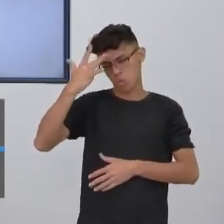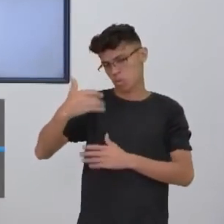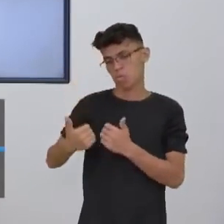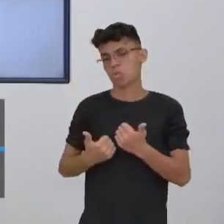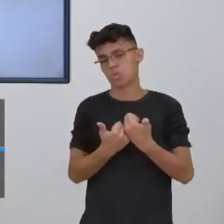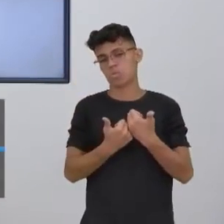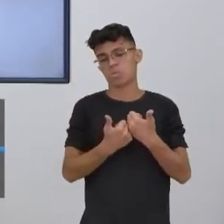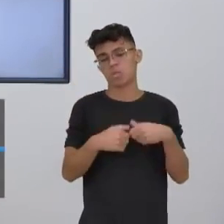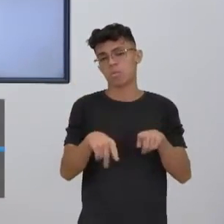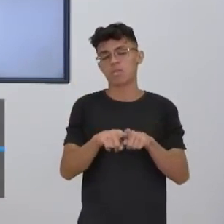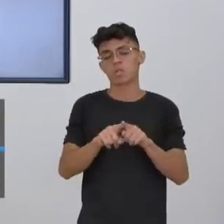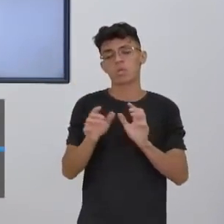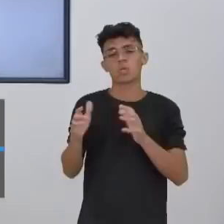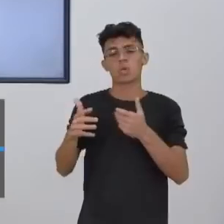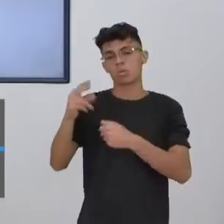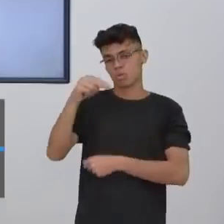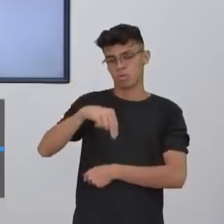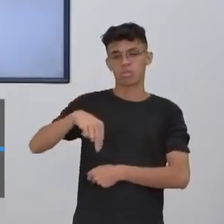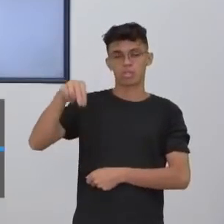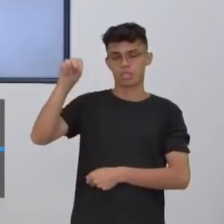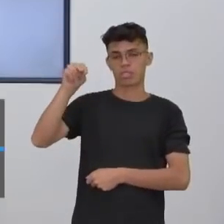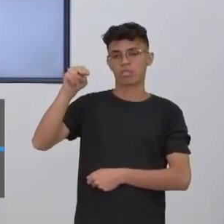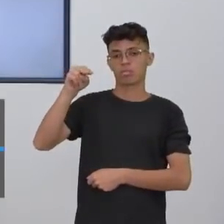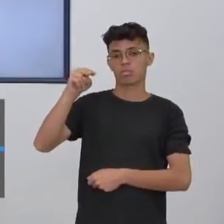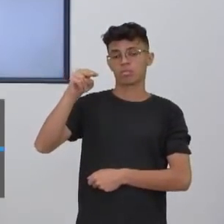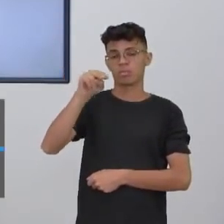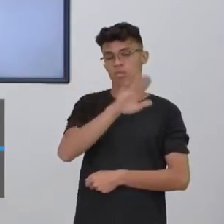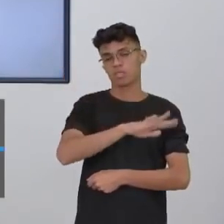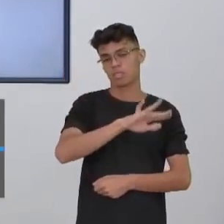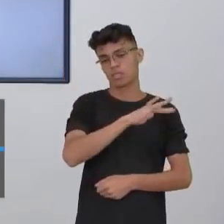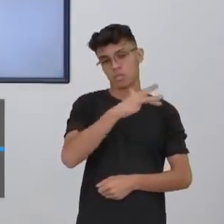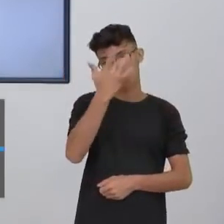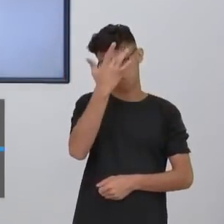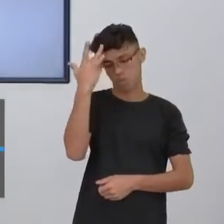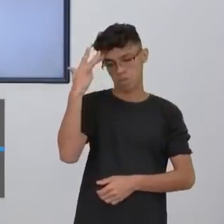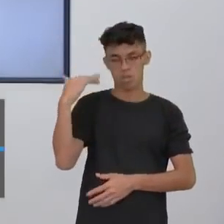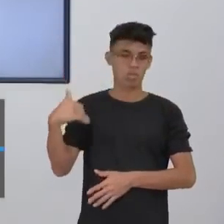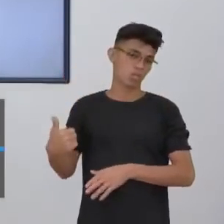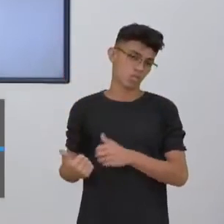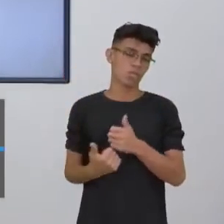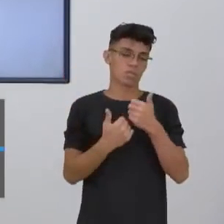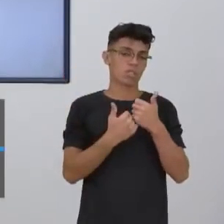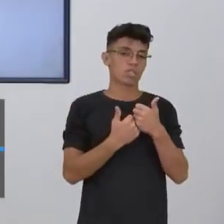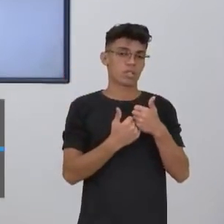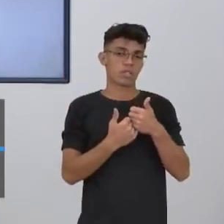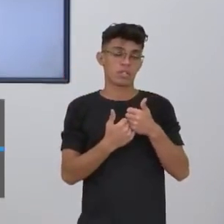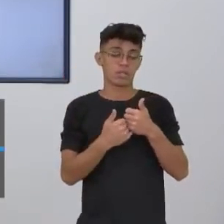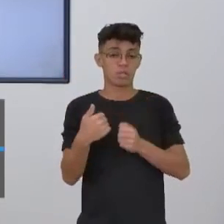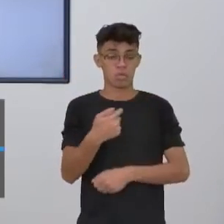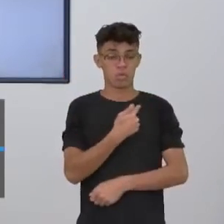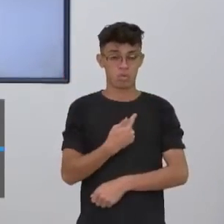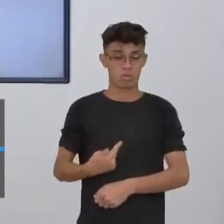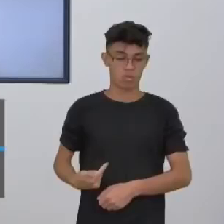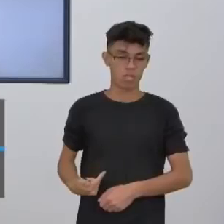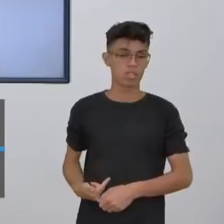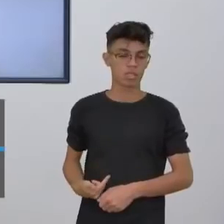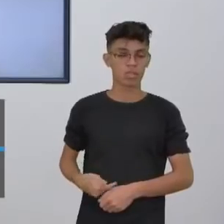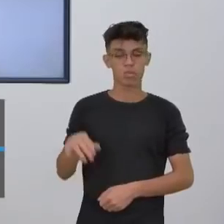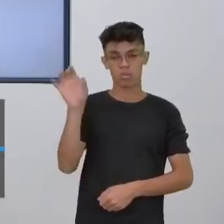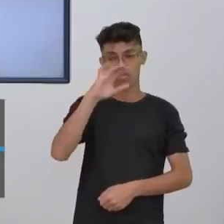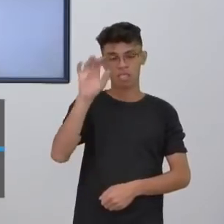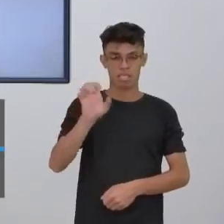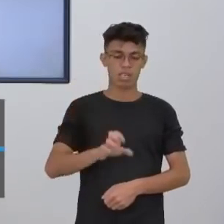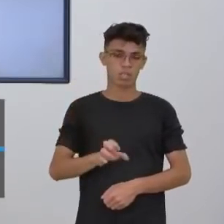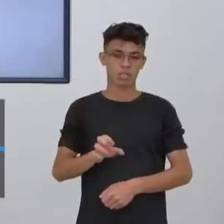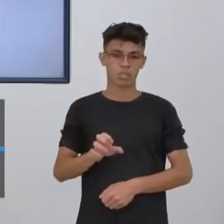do Nordeste, e esses interventores substituiriam os antigos governadores de estado.